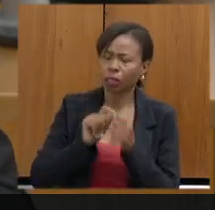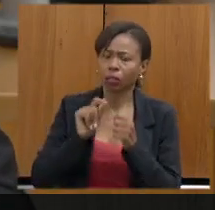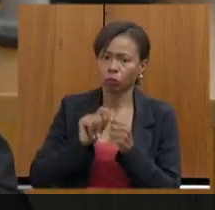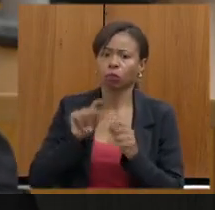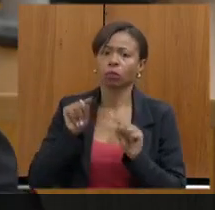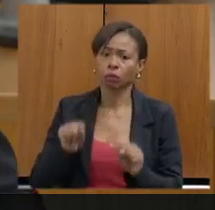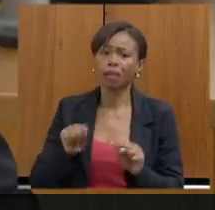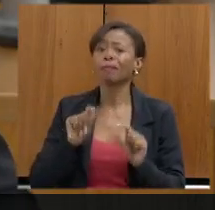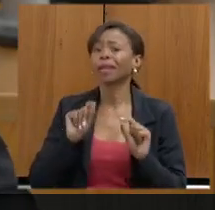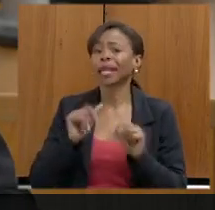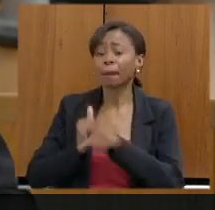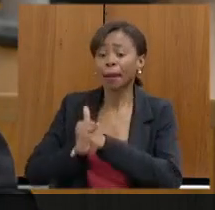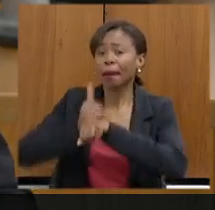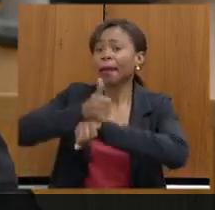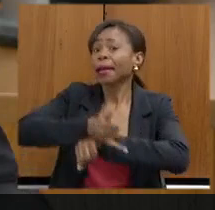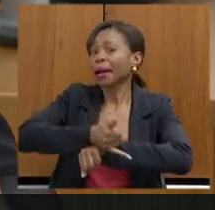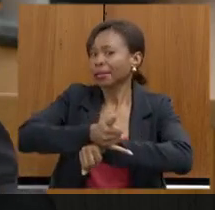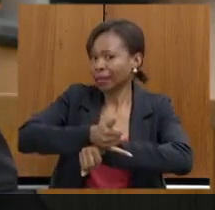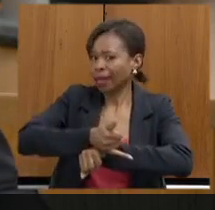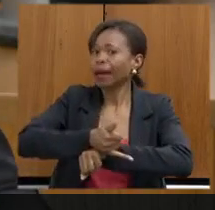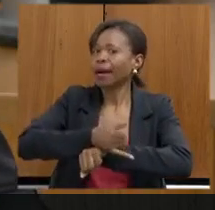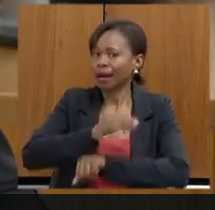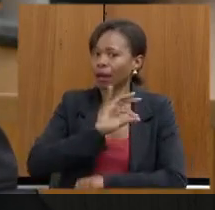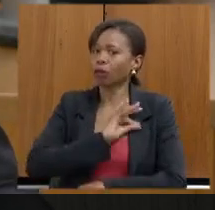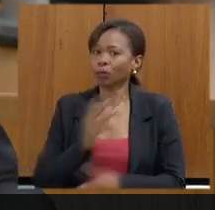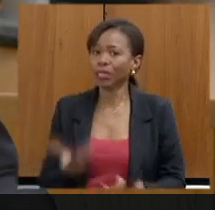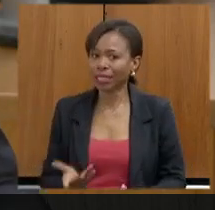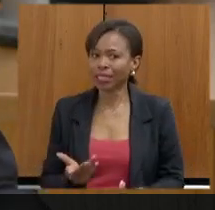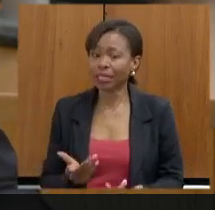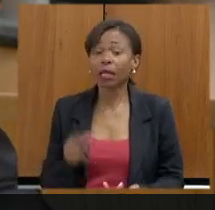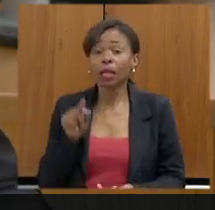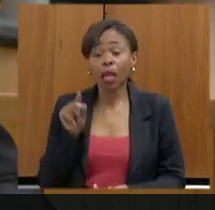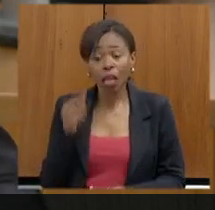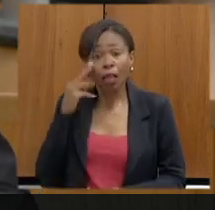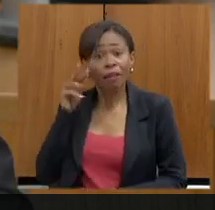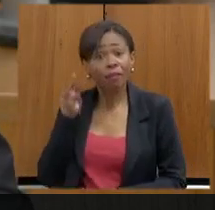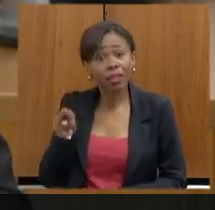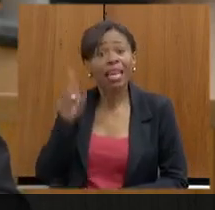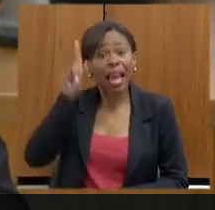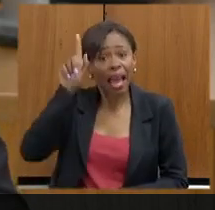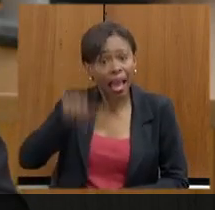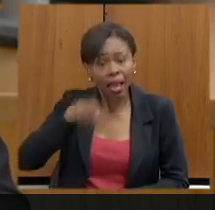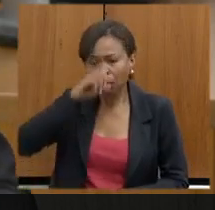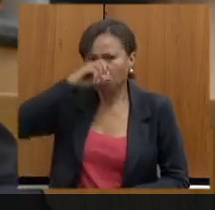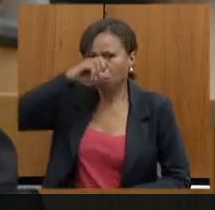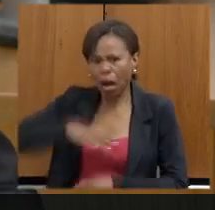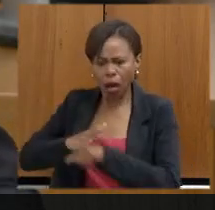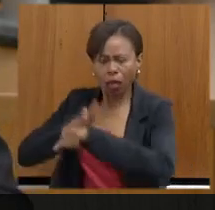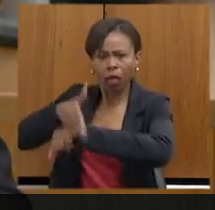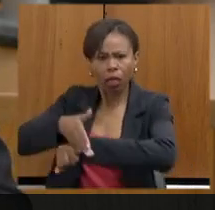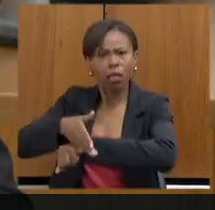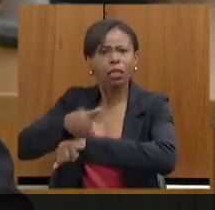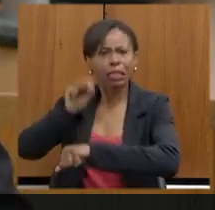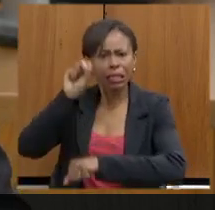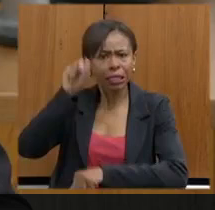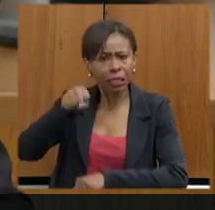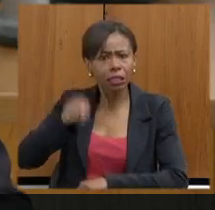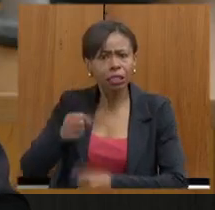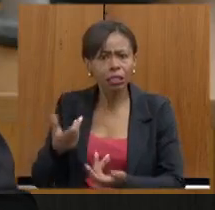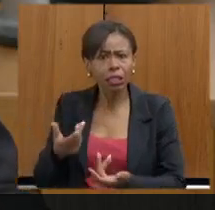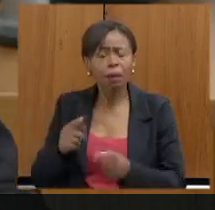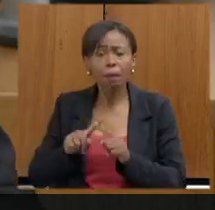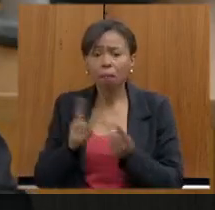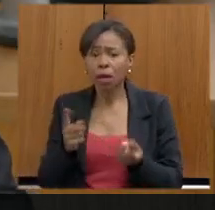de realmente enganar o sistema Ali era Clara uma visão de invasão e mesmo assim a polícia